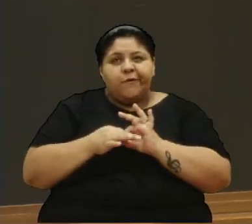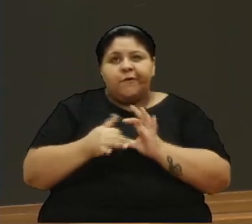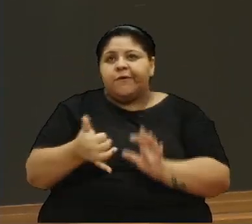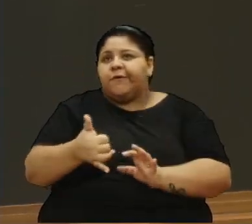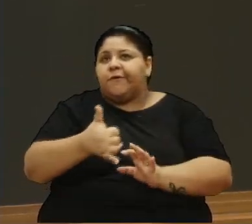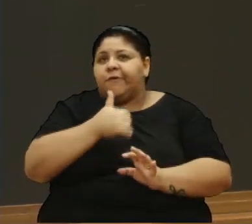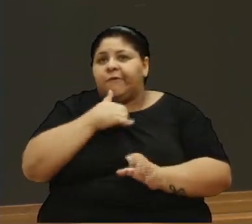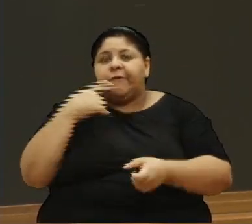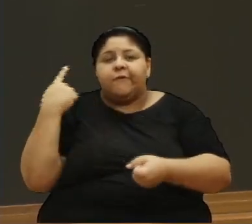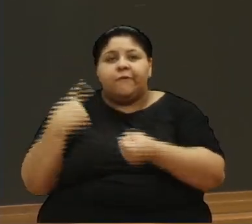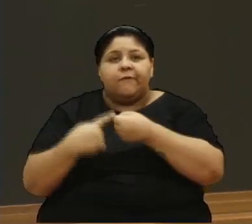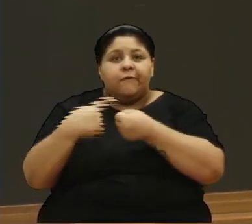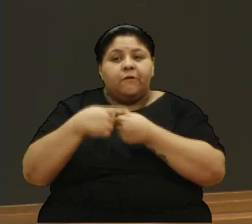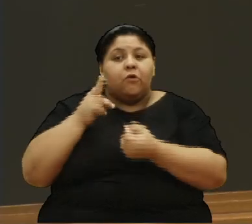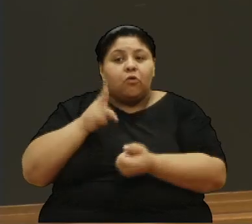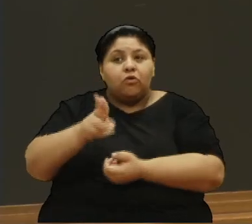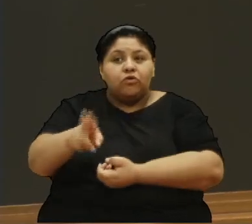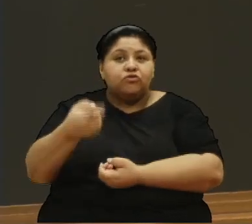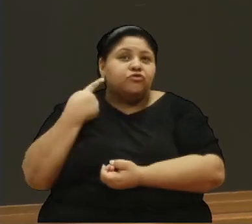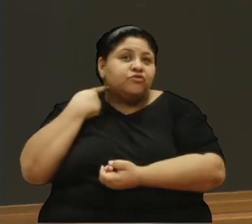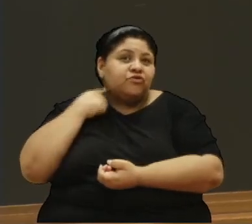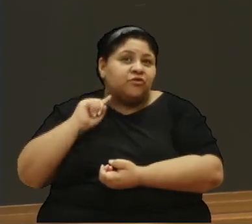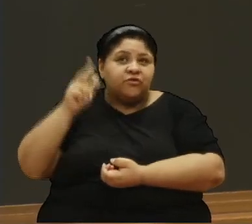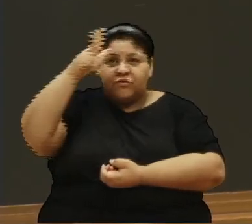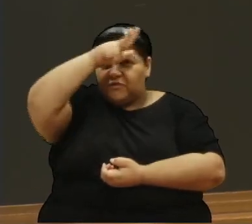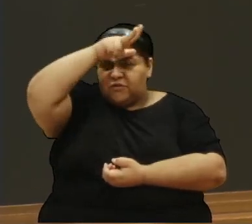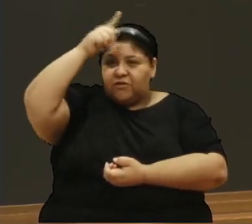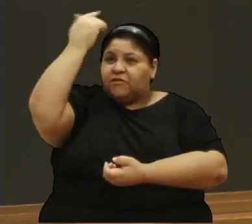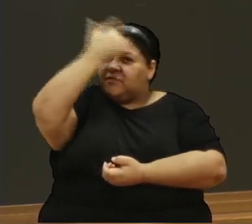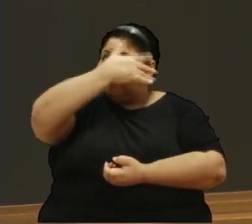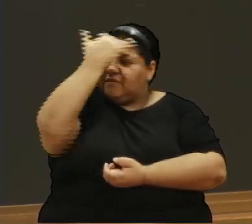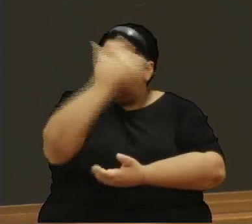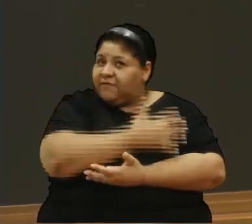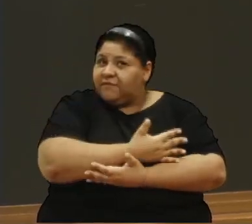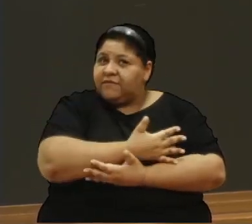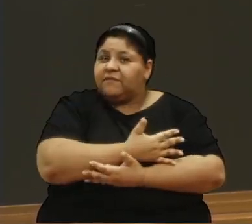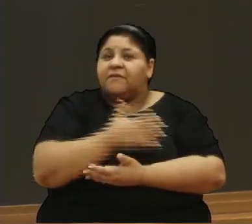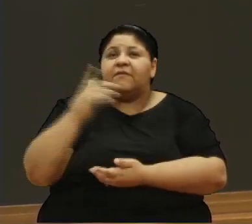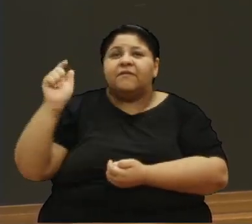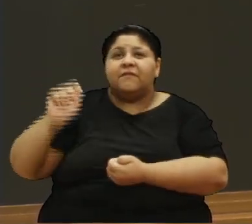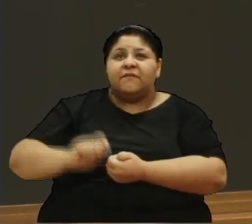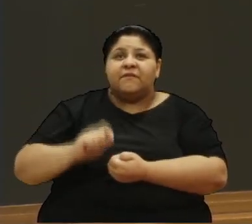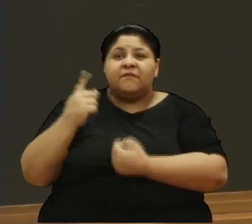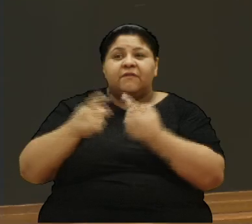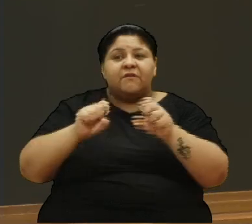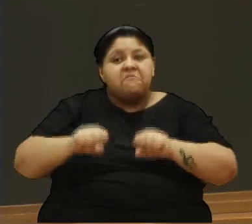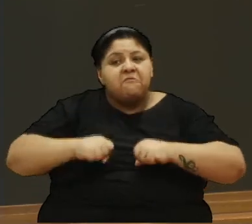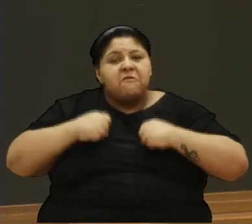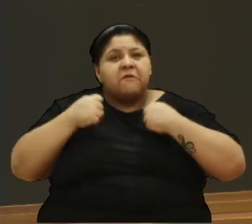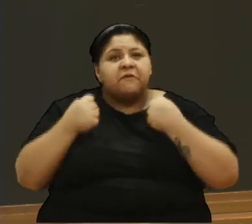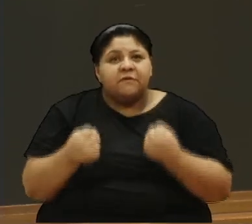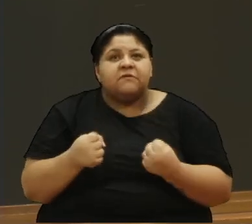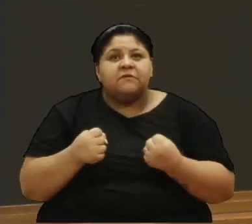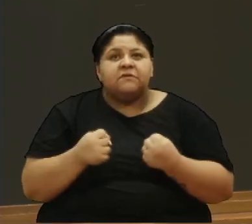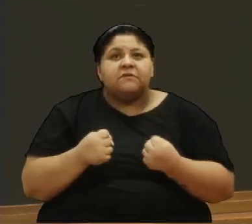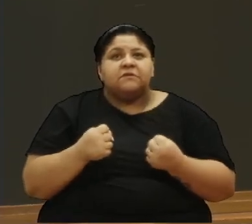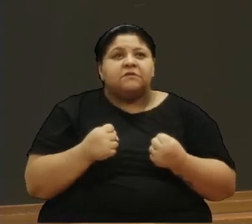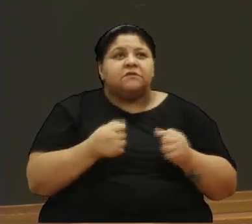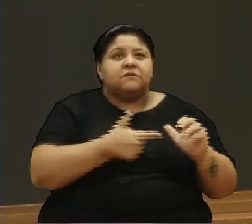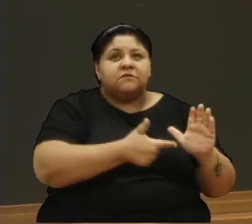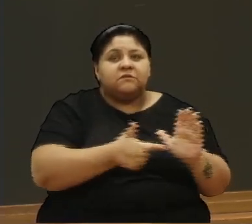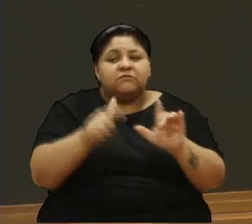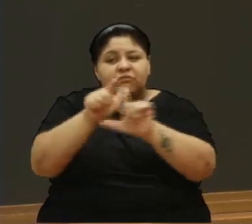infelizmente, a cidade permanece suja. O prefeito Adiló tentou realizar alguns esforços significativos para promover a limpeza